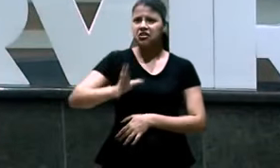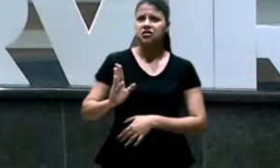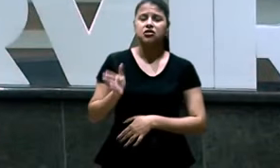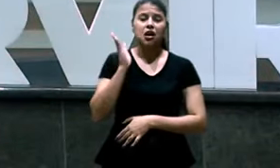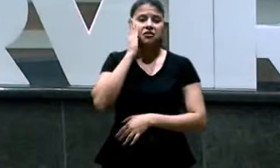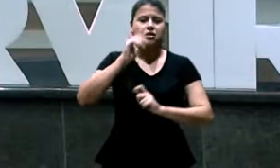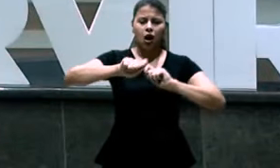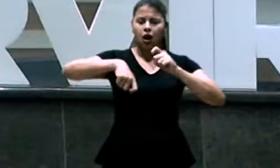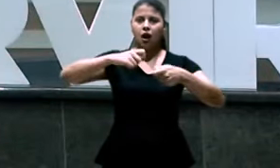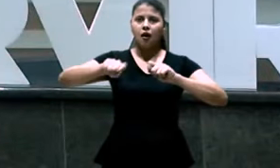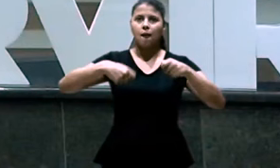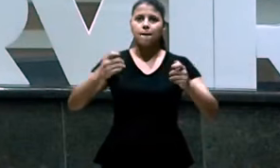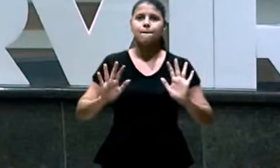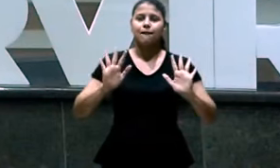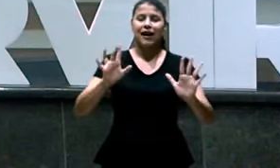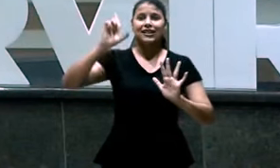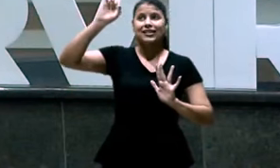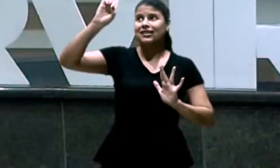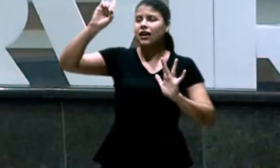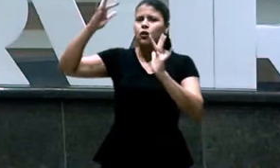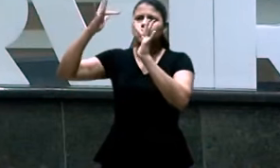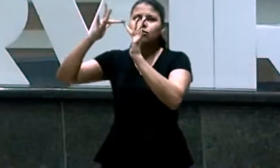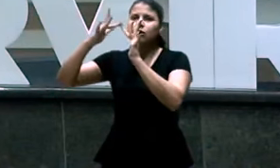só que na verdade você nunca conheceu o Deus do culto.